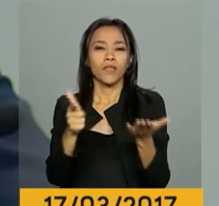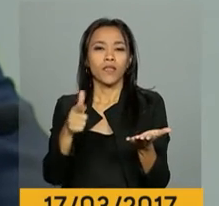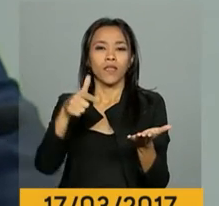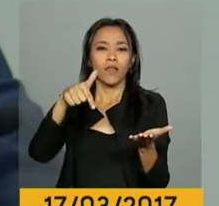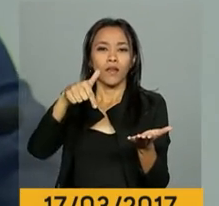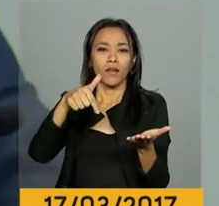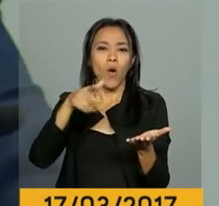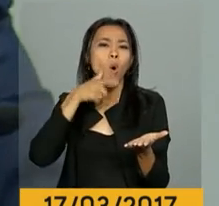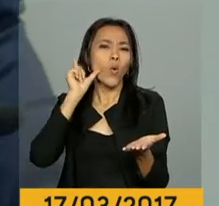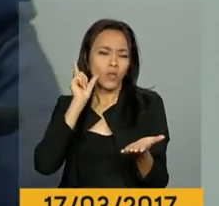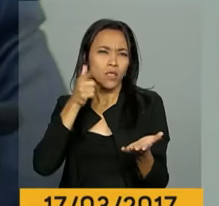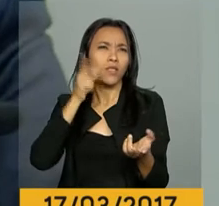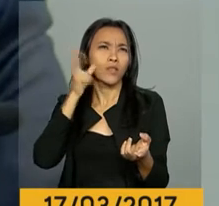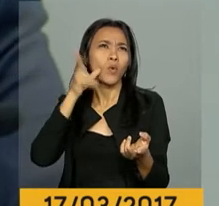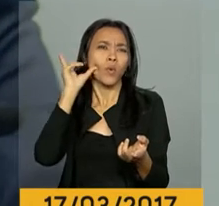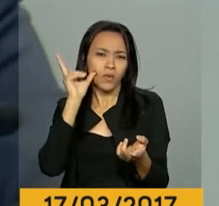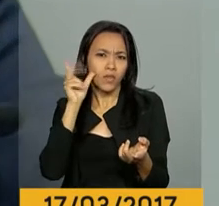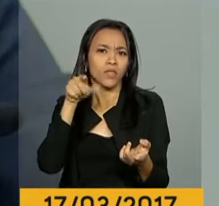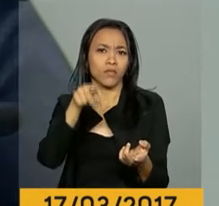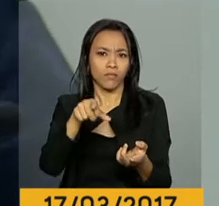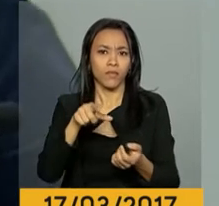Ainda ontem, antes de ontem, aliás,